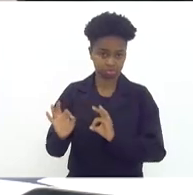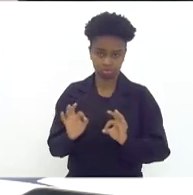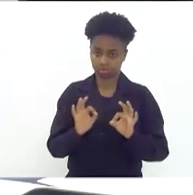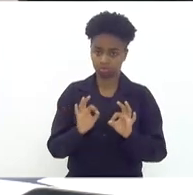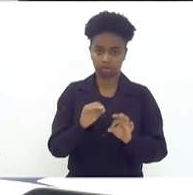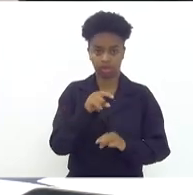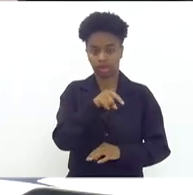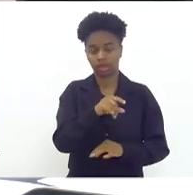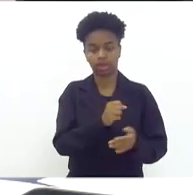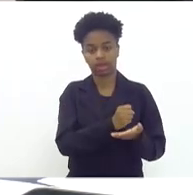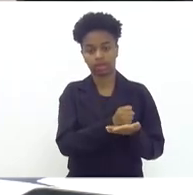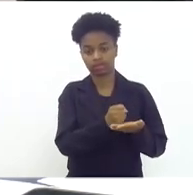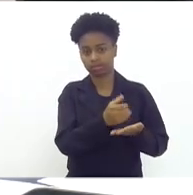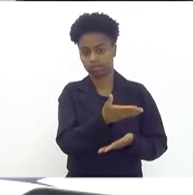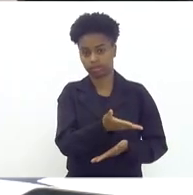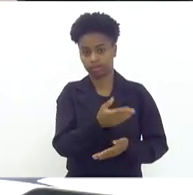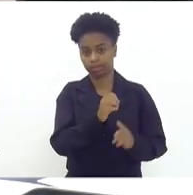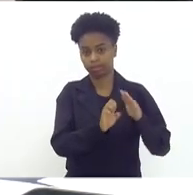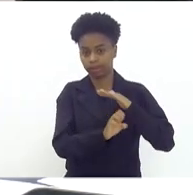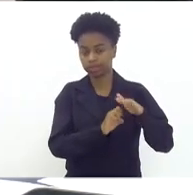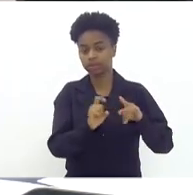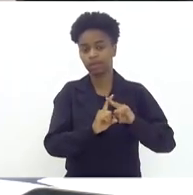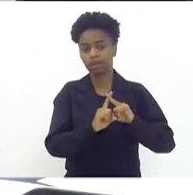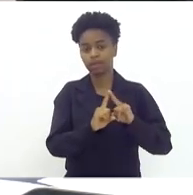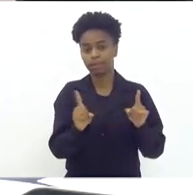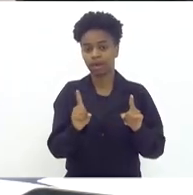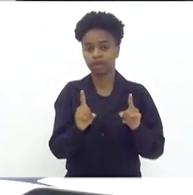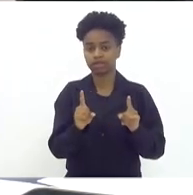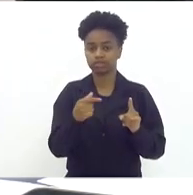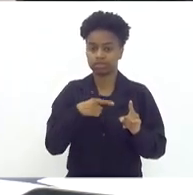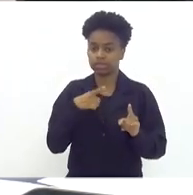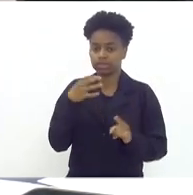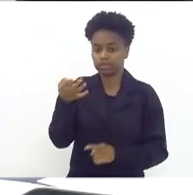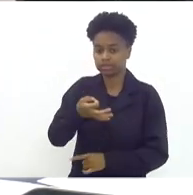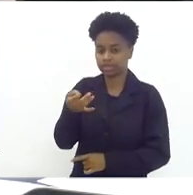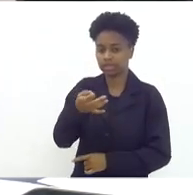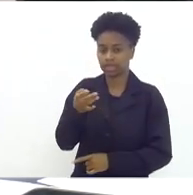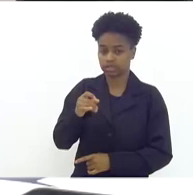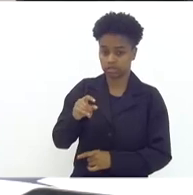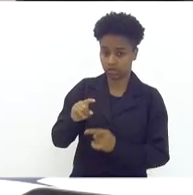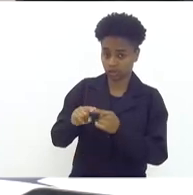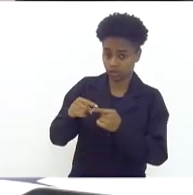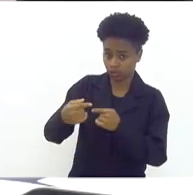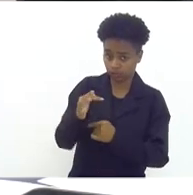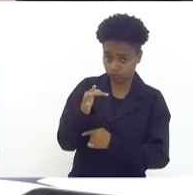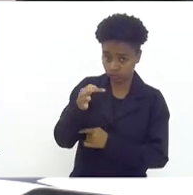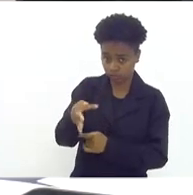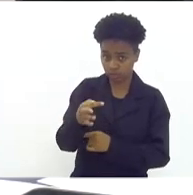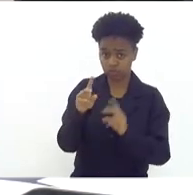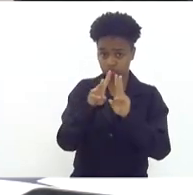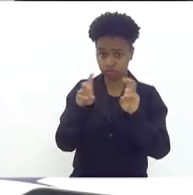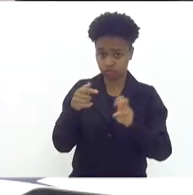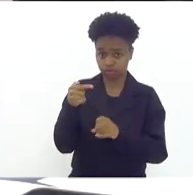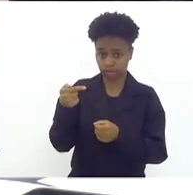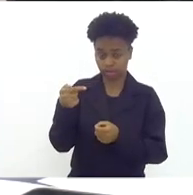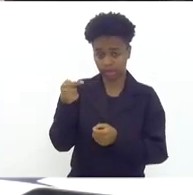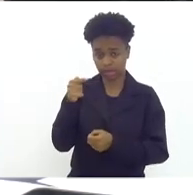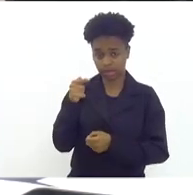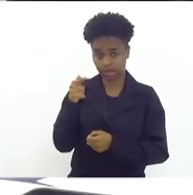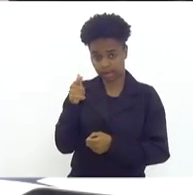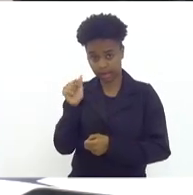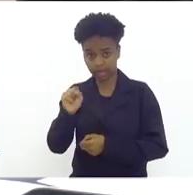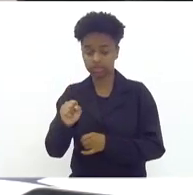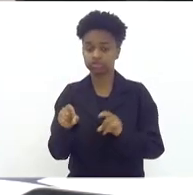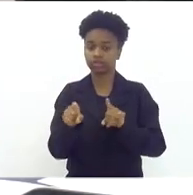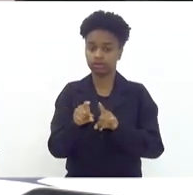na última sessão mas tem convicção que até a próxima continuará sendo sobre o gás certamente é a concessionária trará